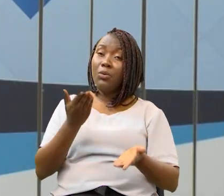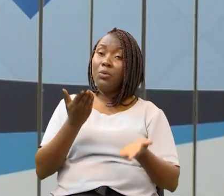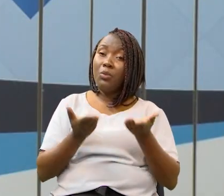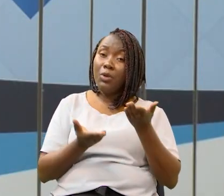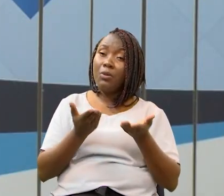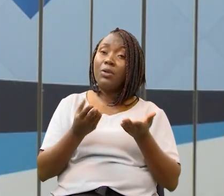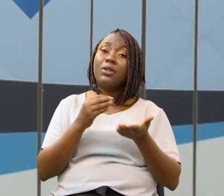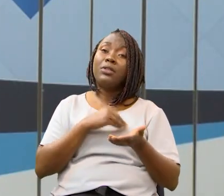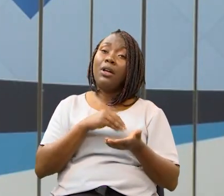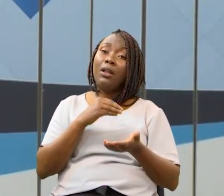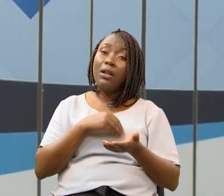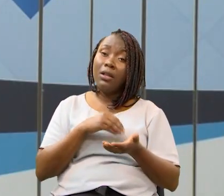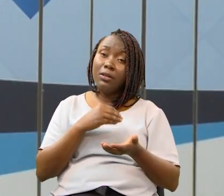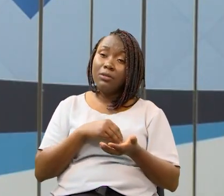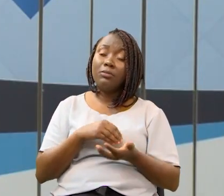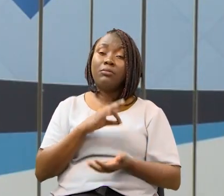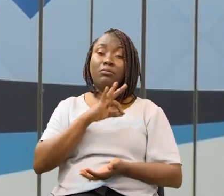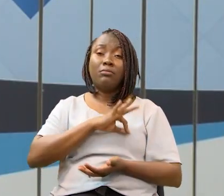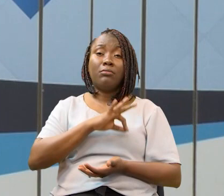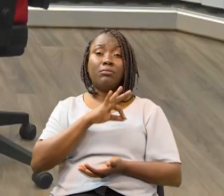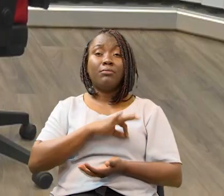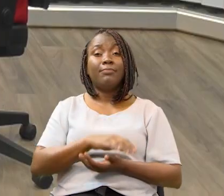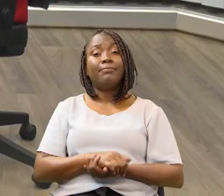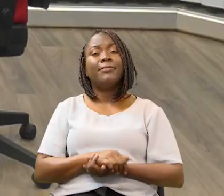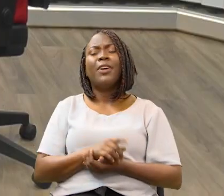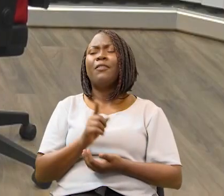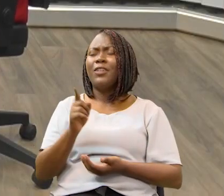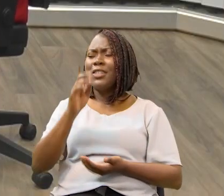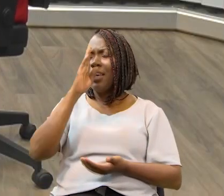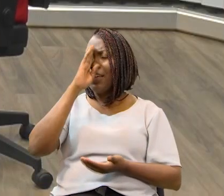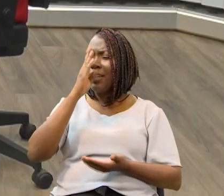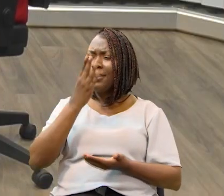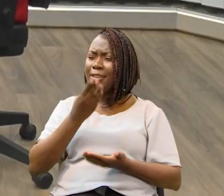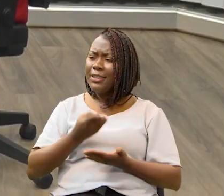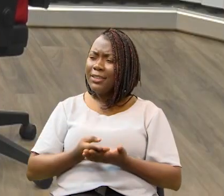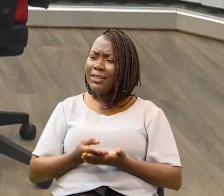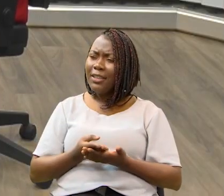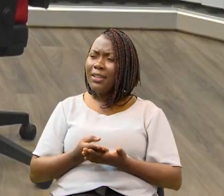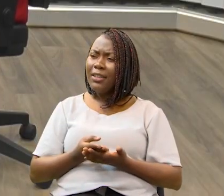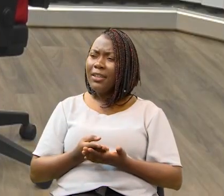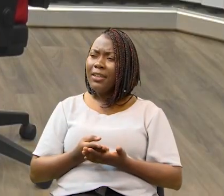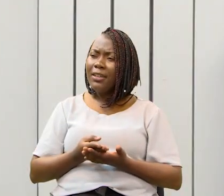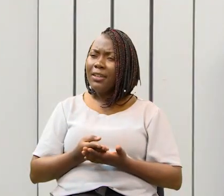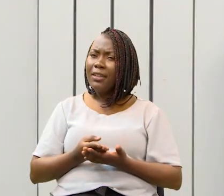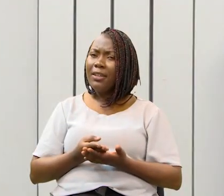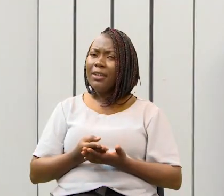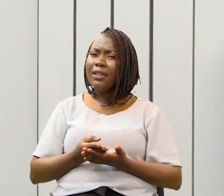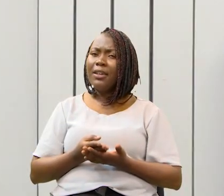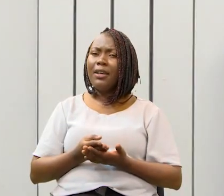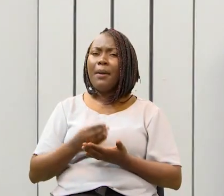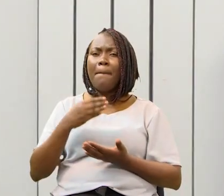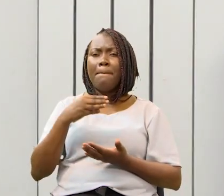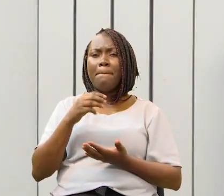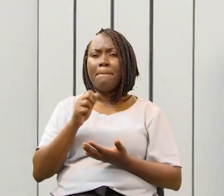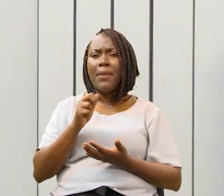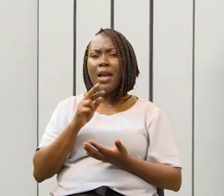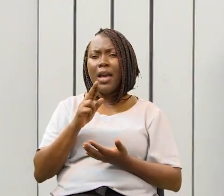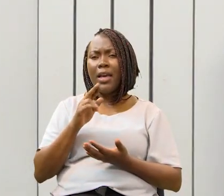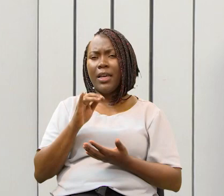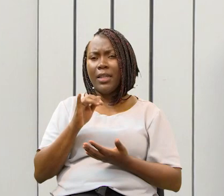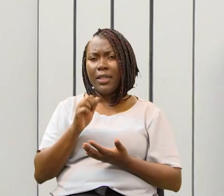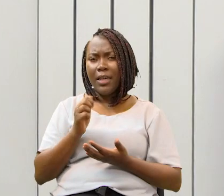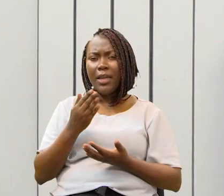igualdade, né, a igualdade salarial e de remuneração. Então, você acredita que já a Maria da Penha,